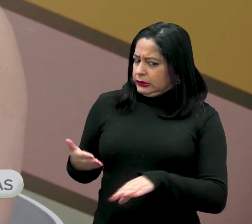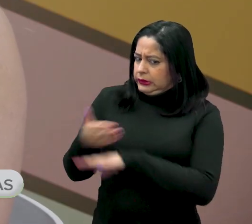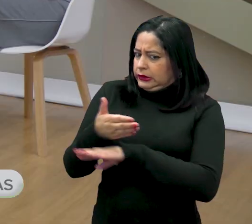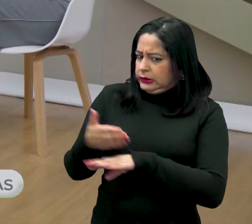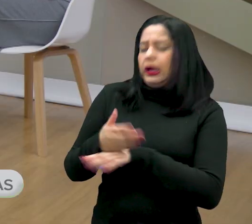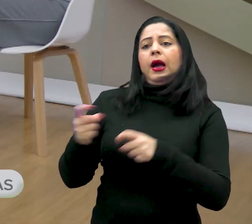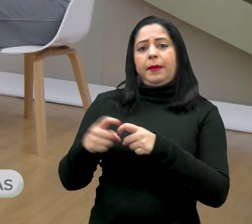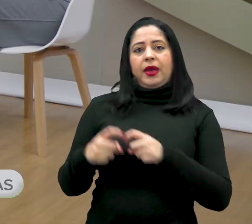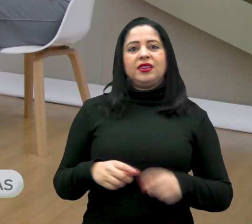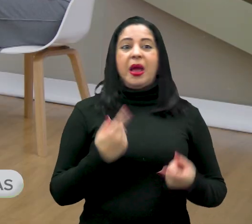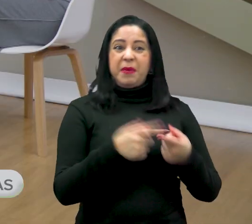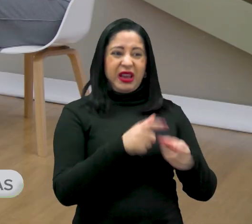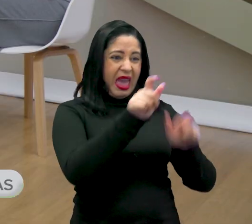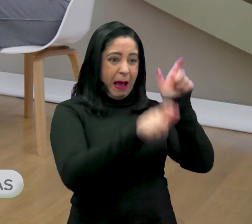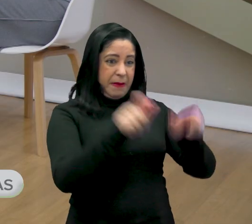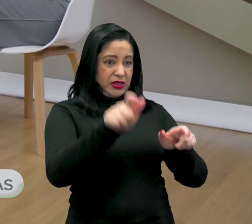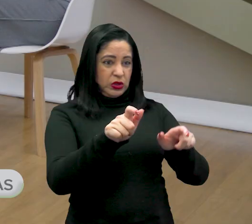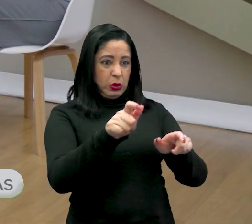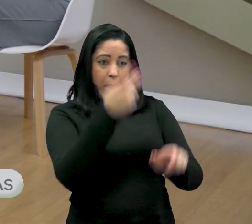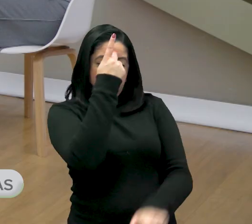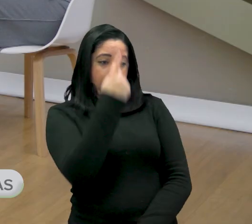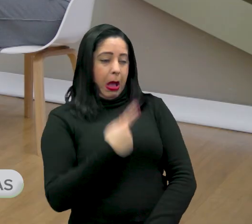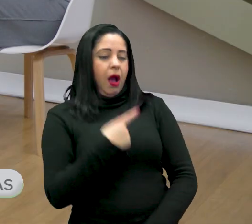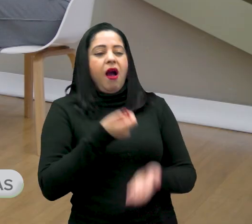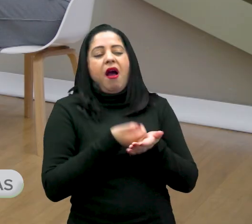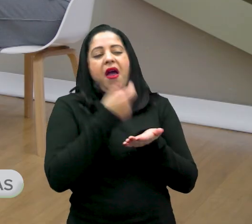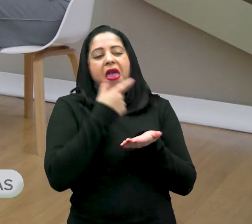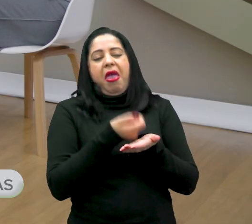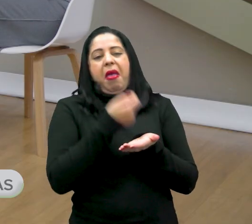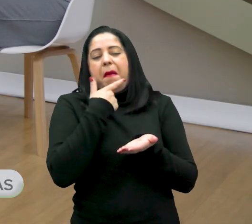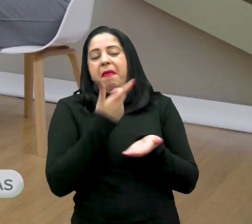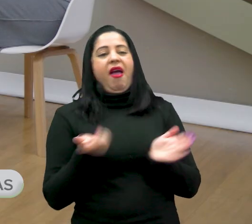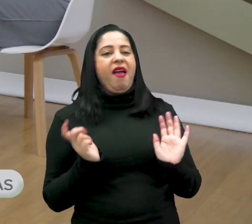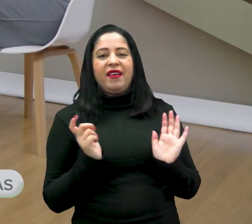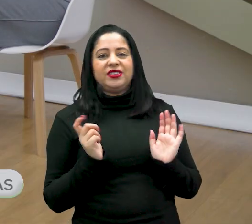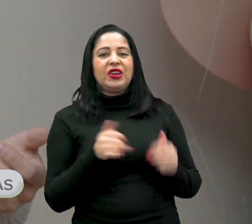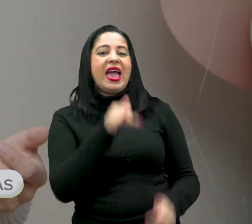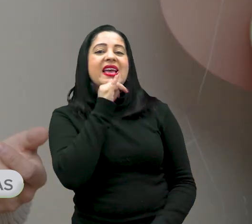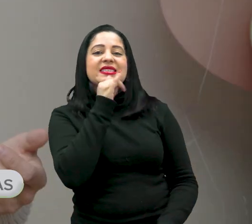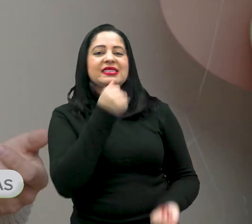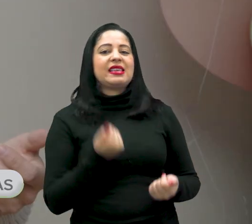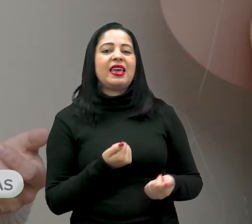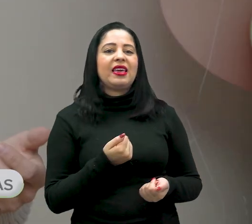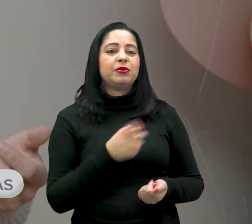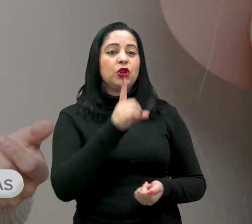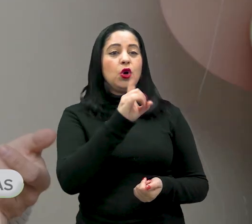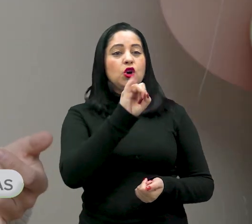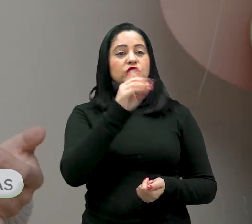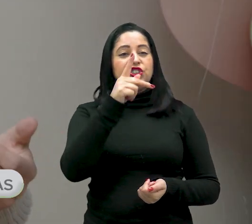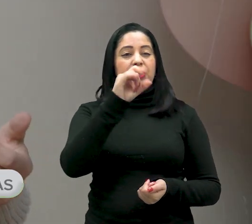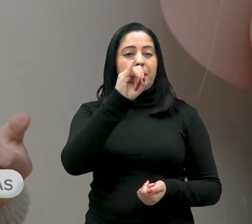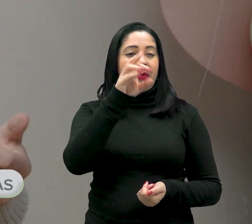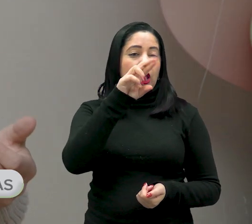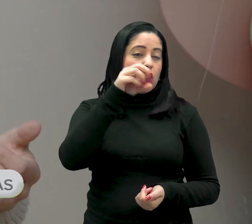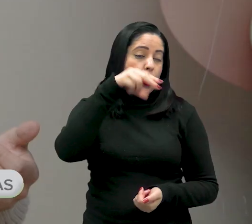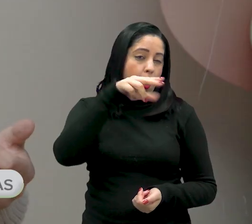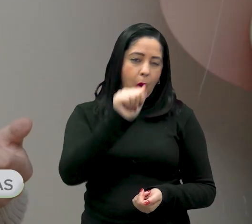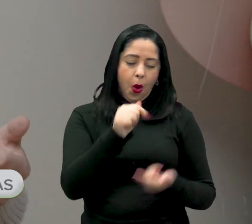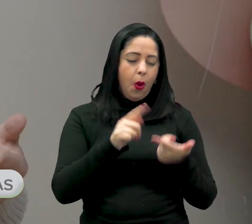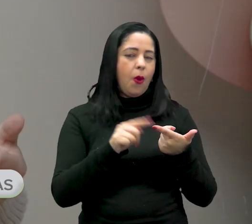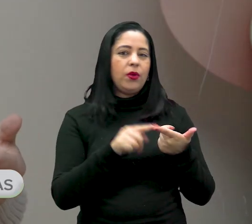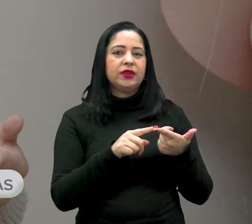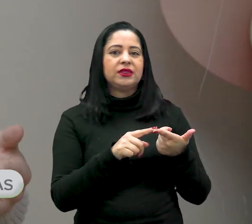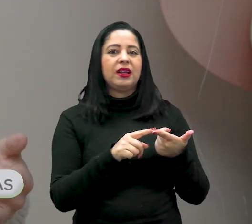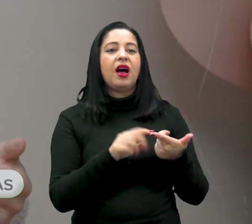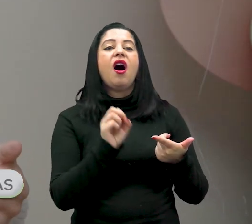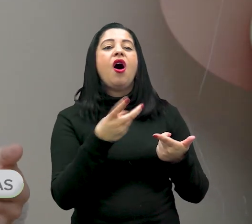Porque tem gente que faz a automedicação também, né, doutora? Vai ali, corre por exemplo, para dipirona, né, para alguma